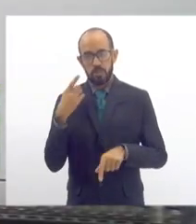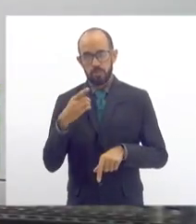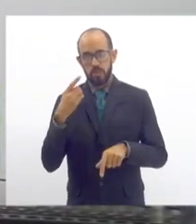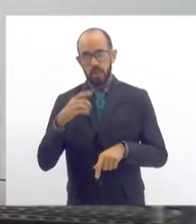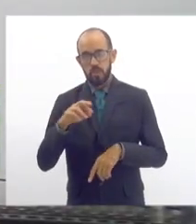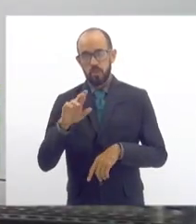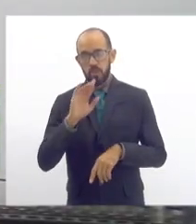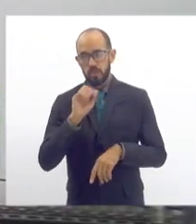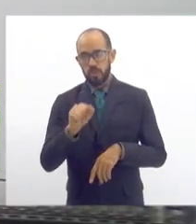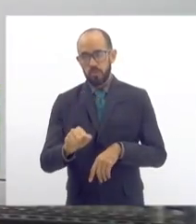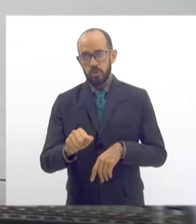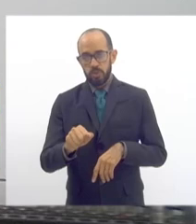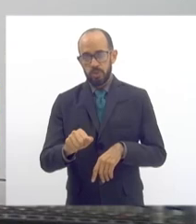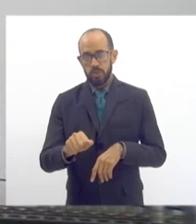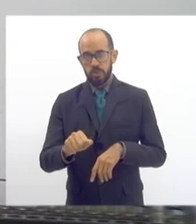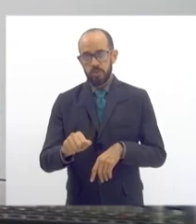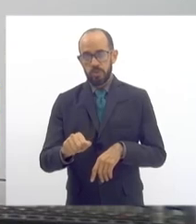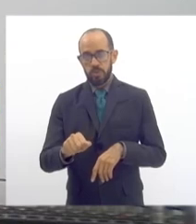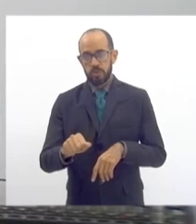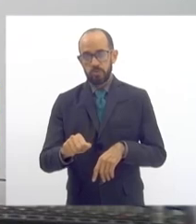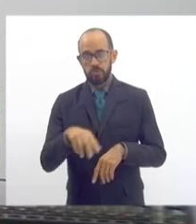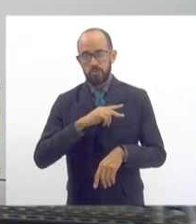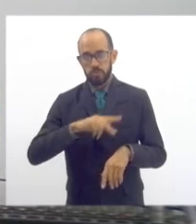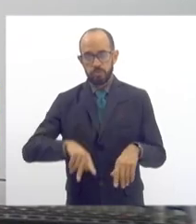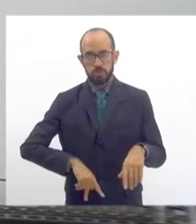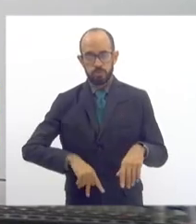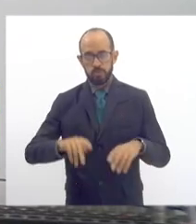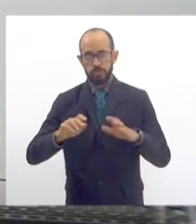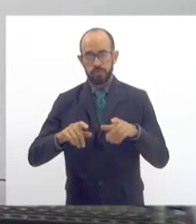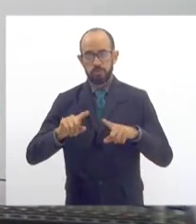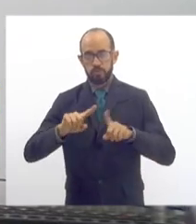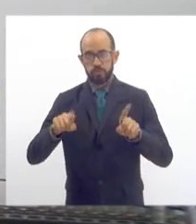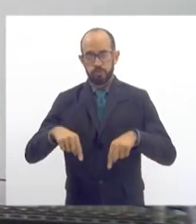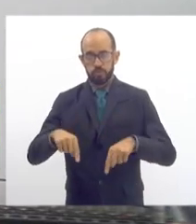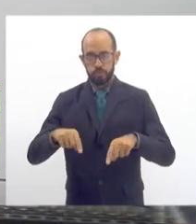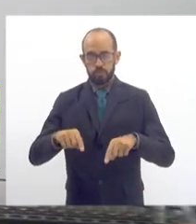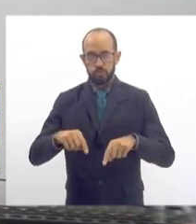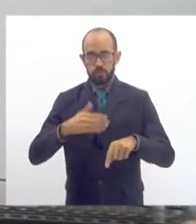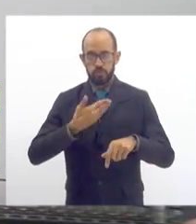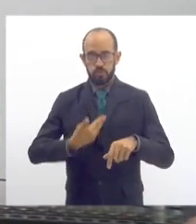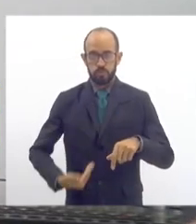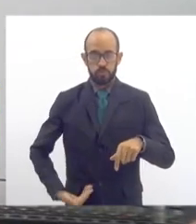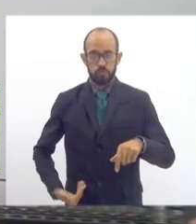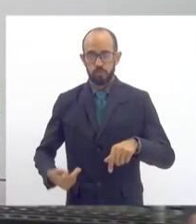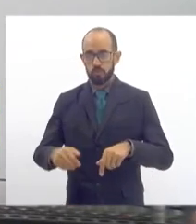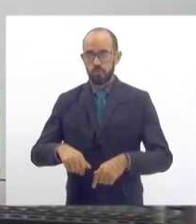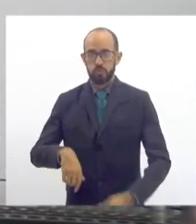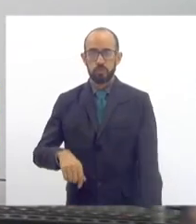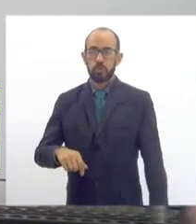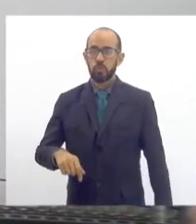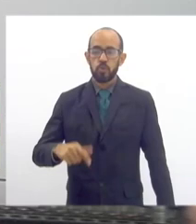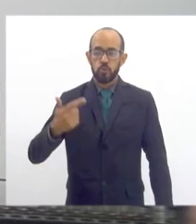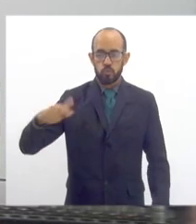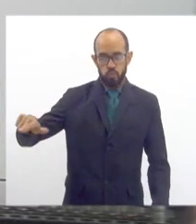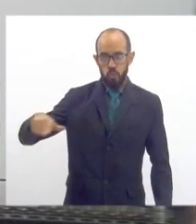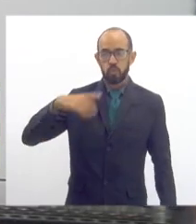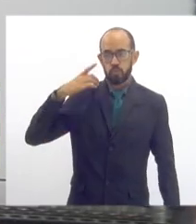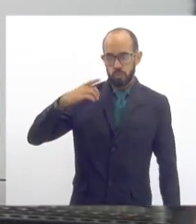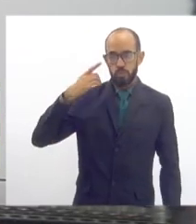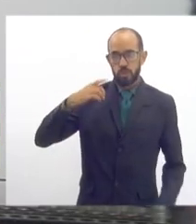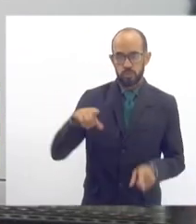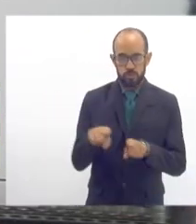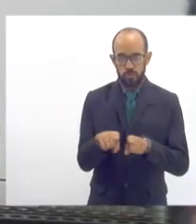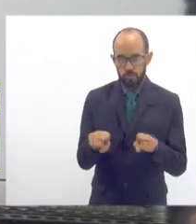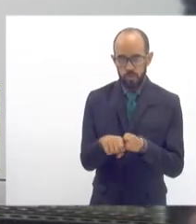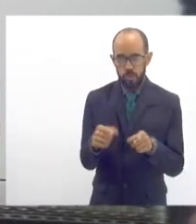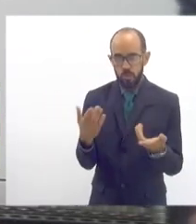Amorim, presidente da Comissão dos Servidores, deputado Serafini, deputado Léo Vieira e deputado Valdec. Eu vou ser